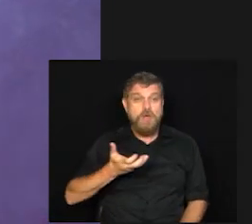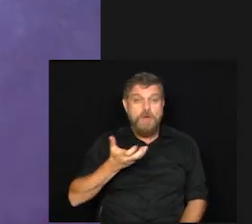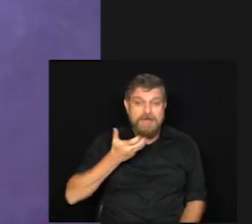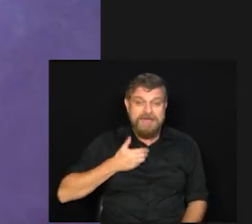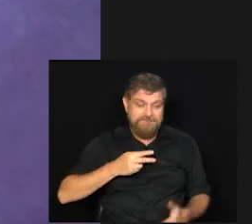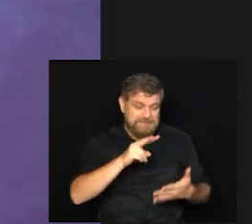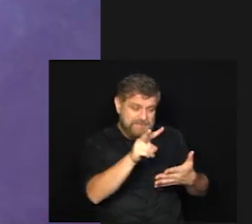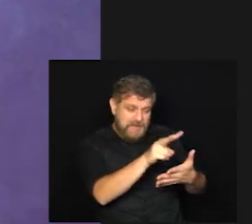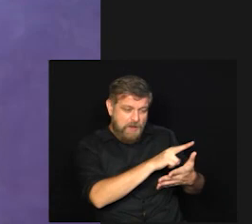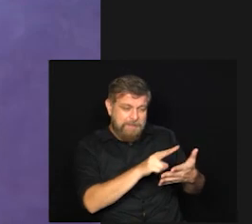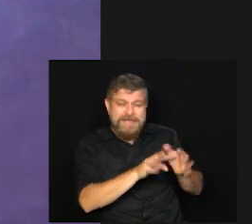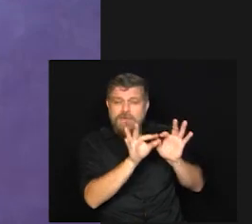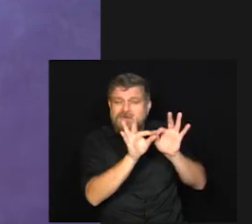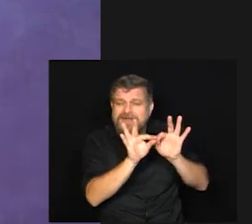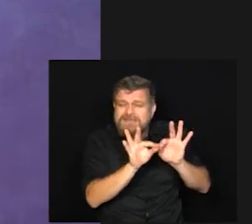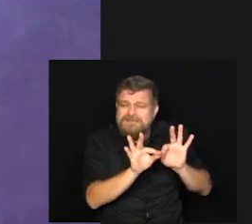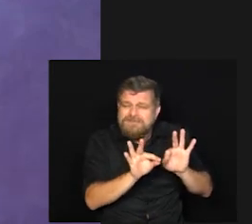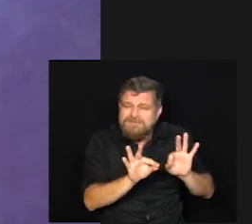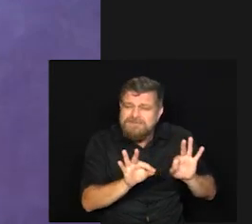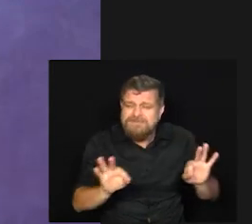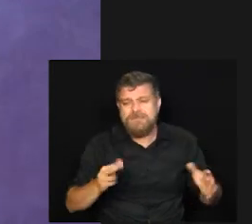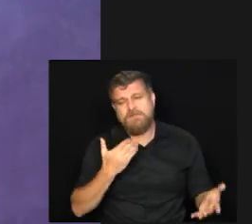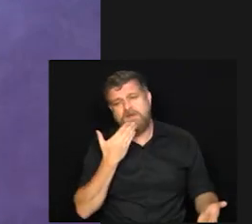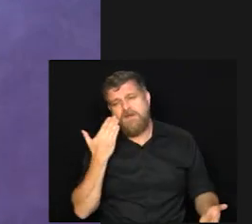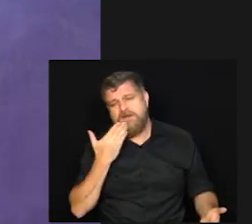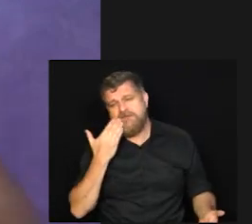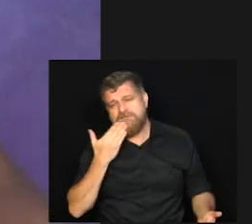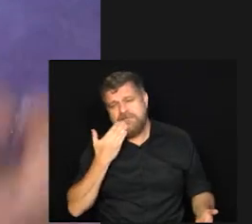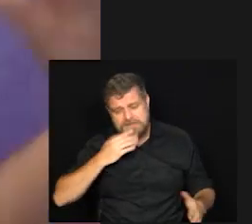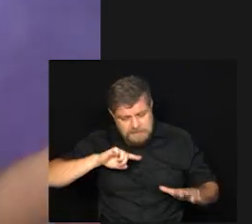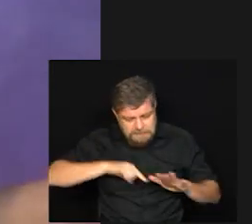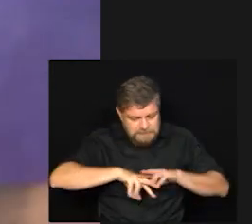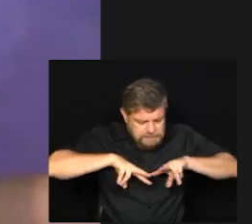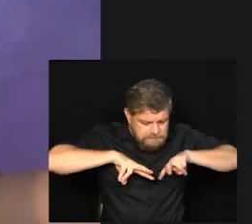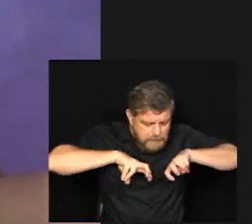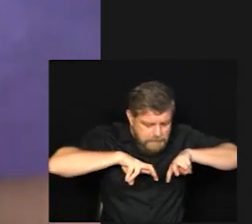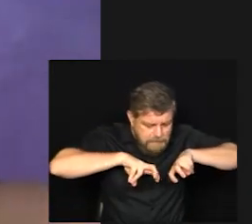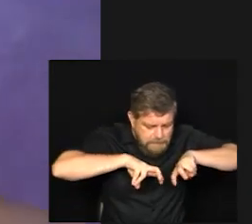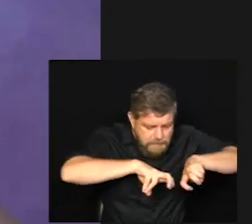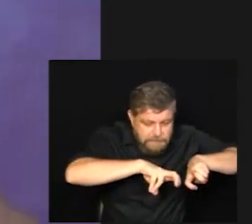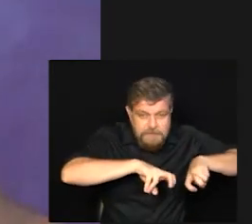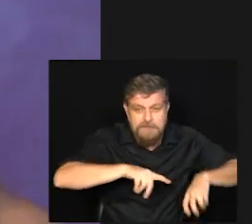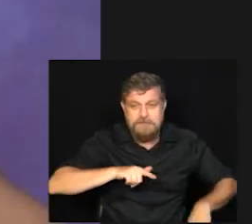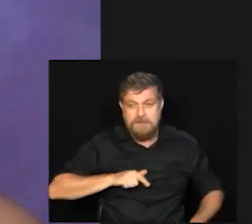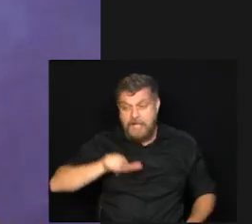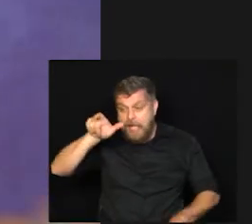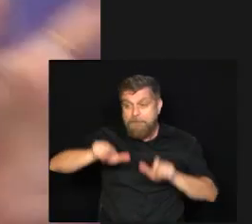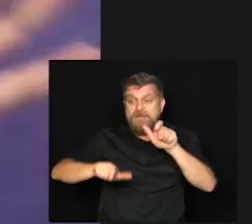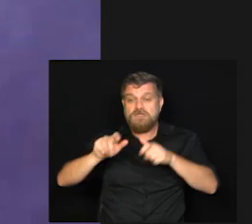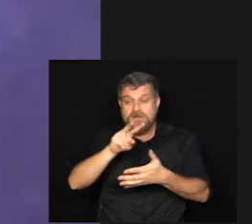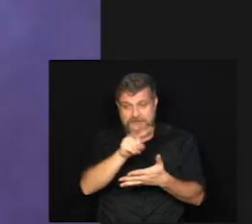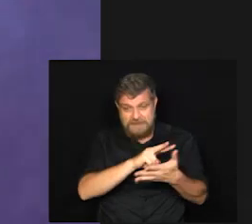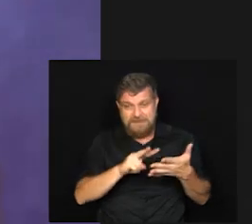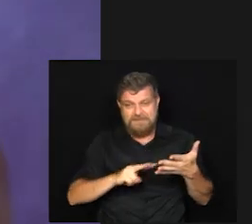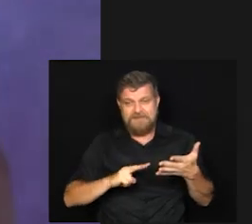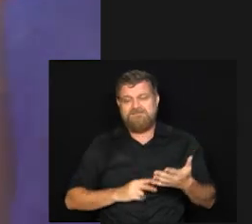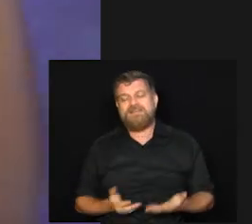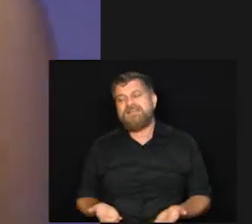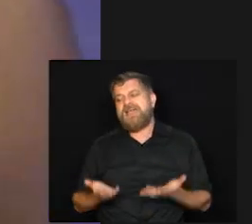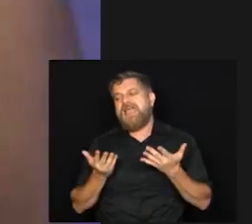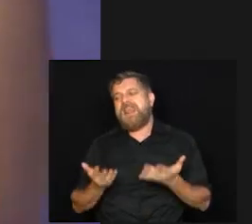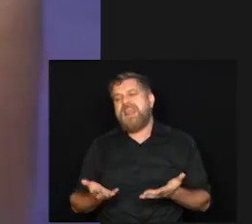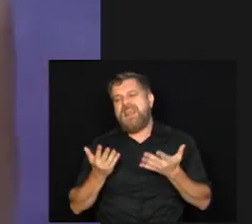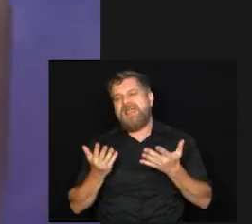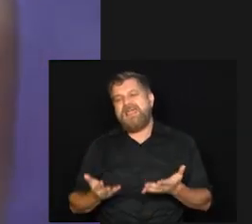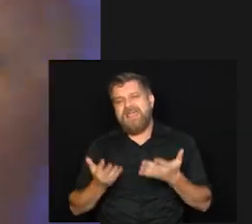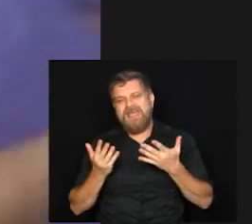tivesse uma leitura simples, fácil e profunda. Então, garanto a quem vai ler que vai ser leve e que